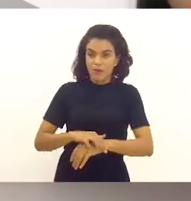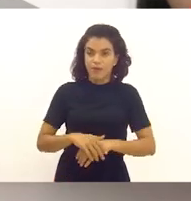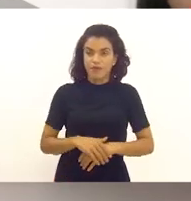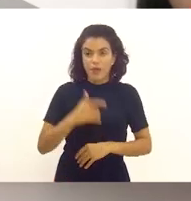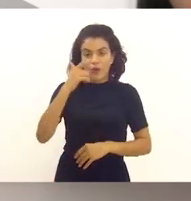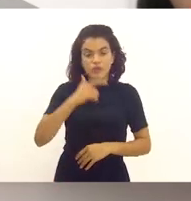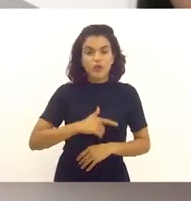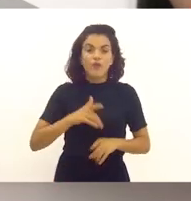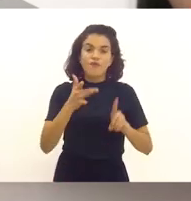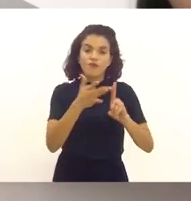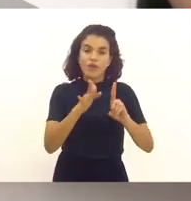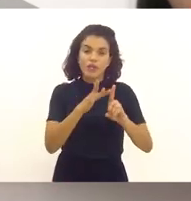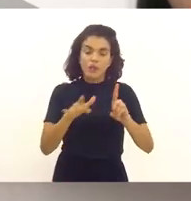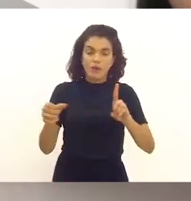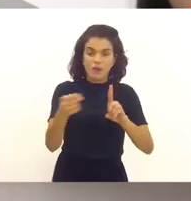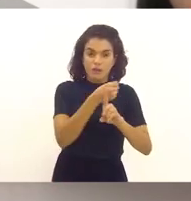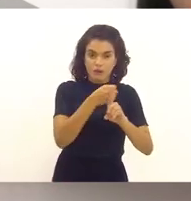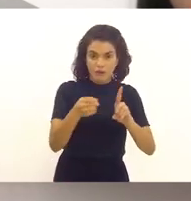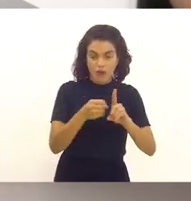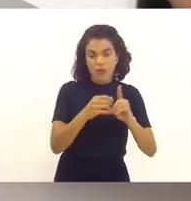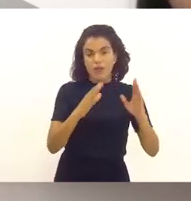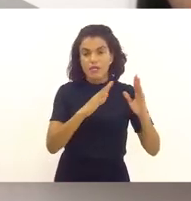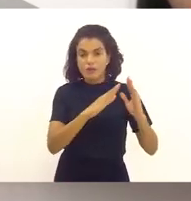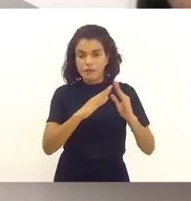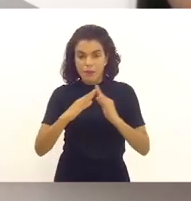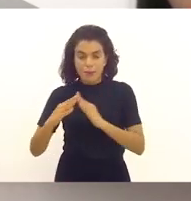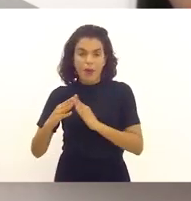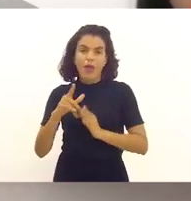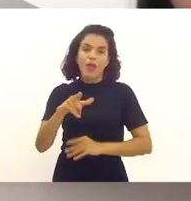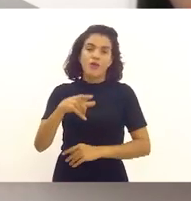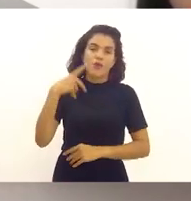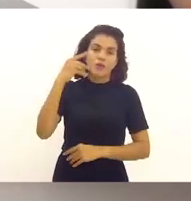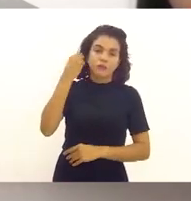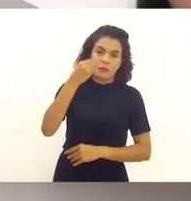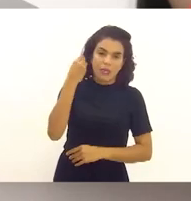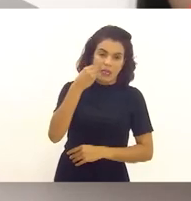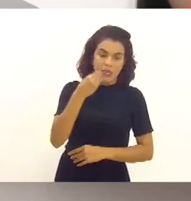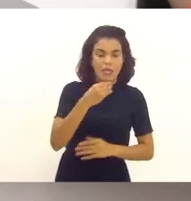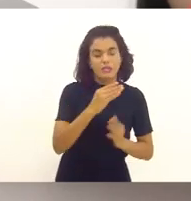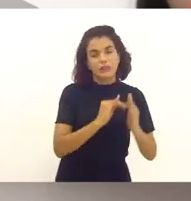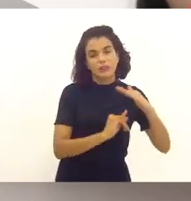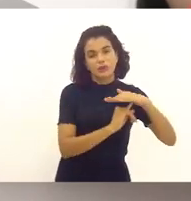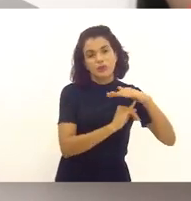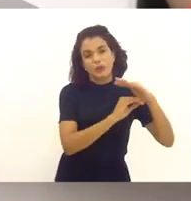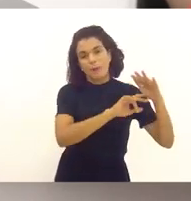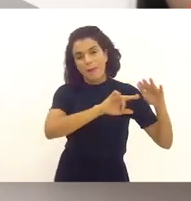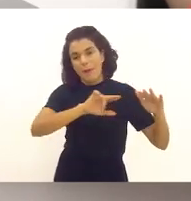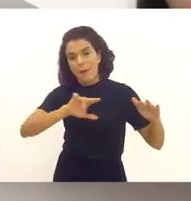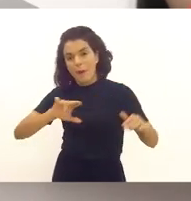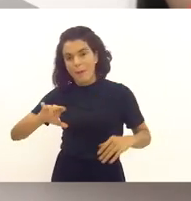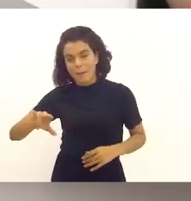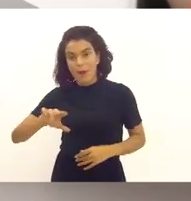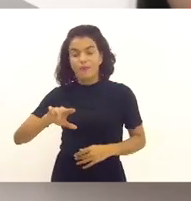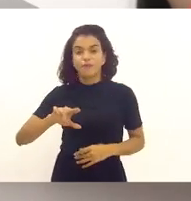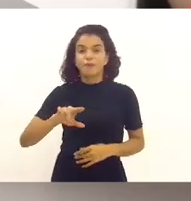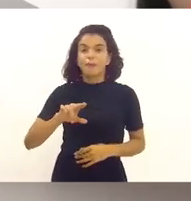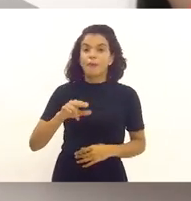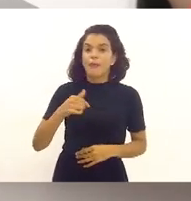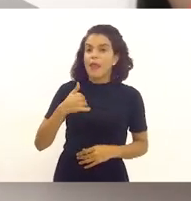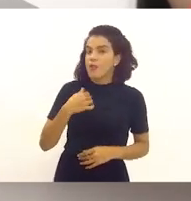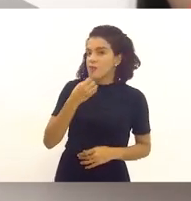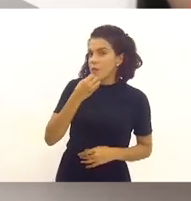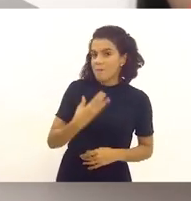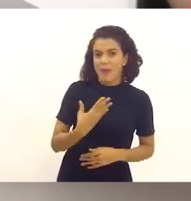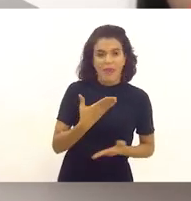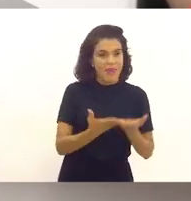doméstica então eu passei por todo esse caminho de violências institucionais Fui não fui